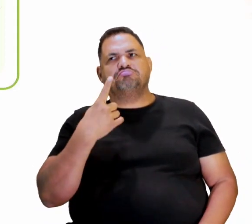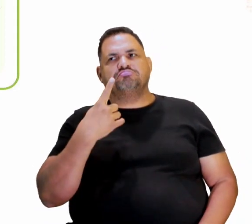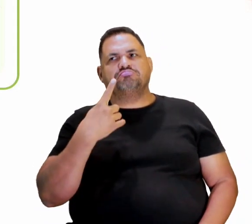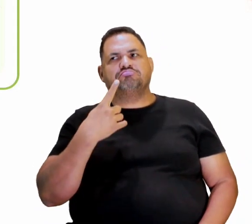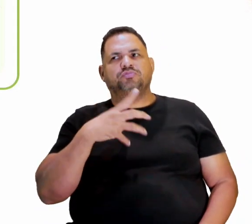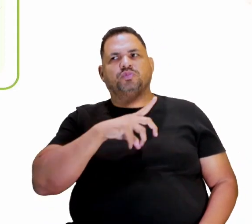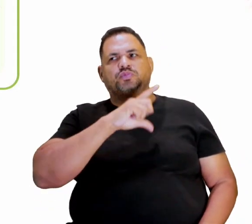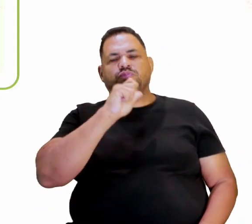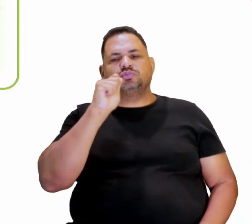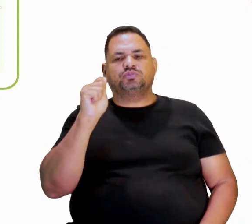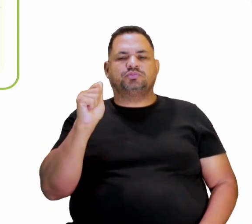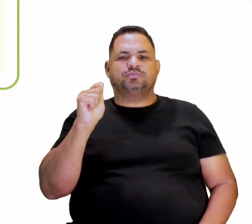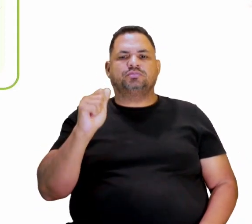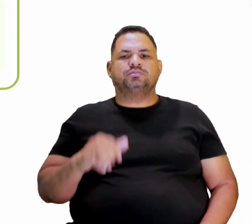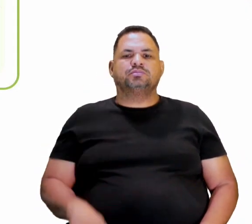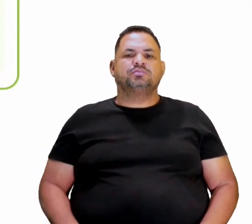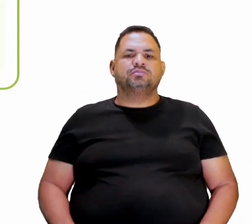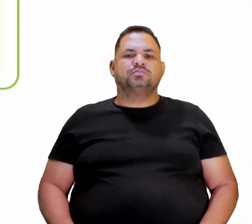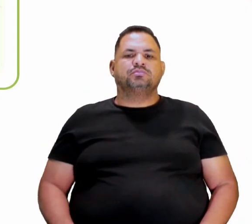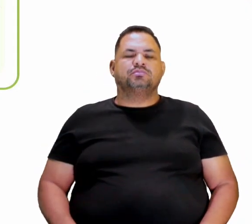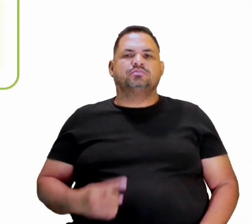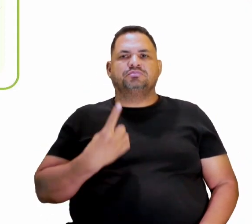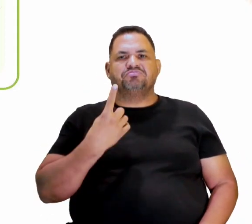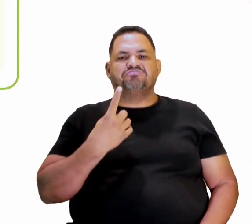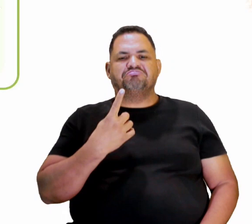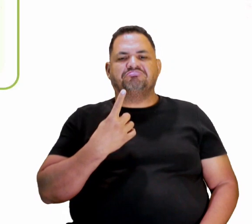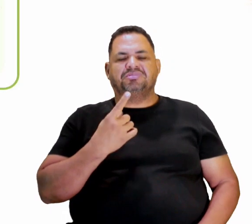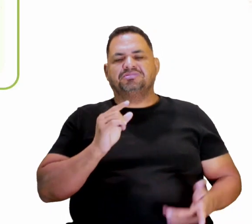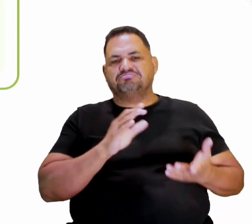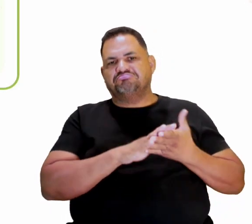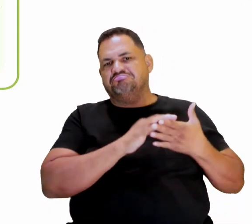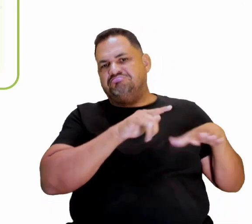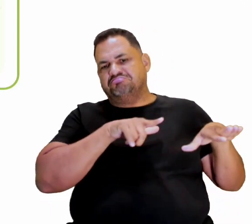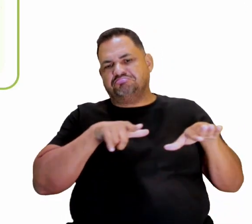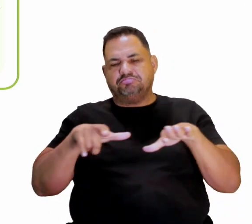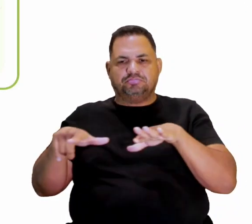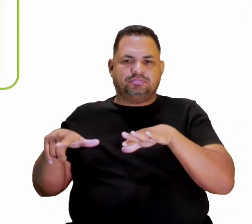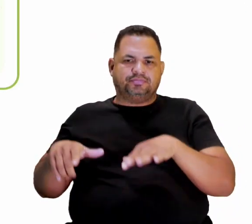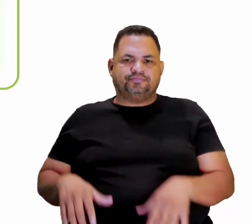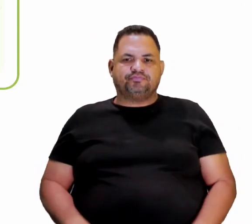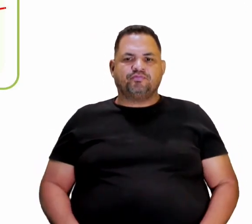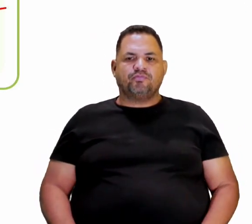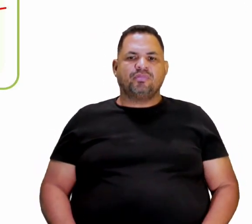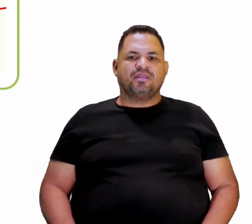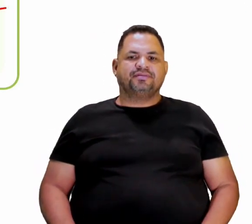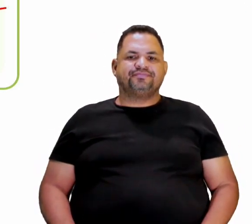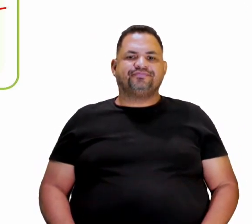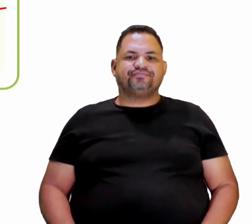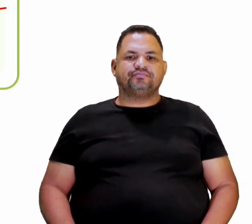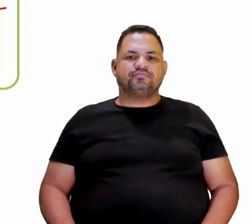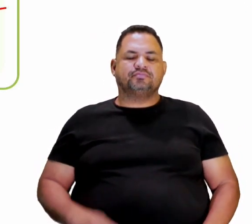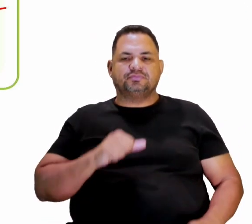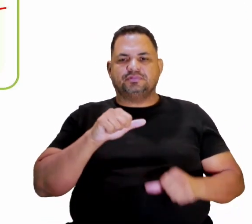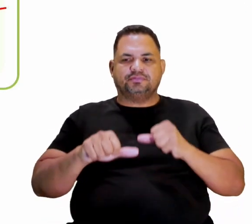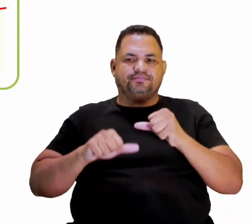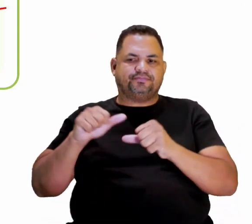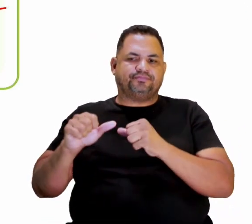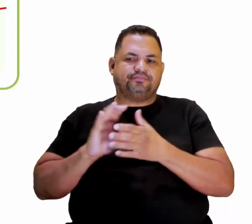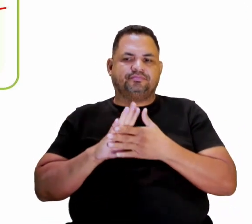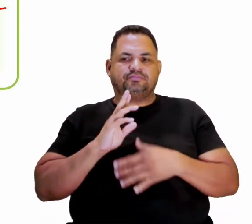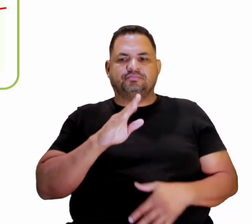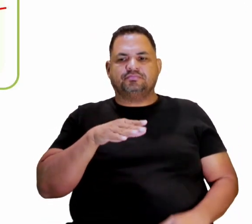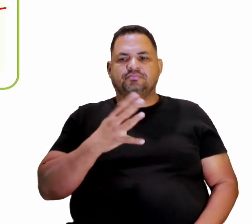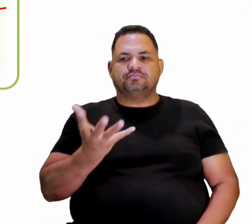dia. Twice a week, uma vez na semana. E aí essa questão do a day ou a week, você vai mudando. Por exemplo, se eu